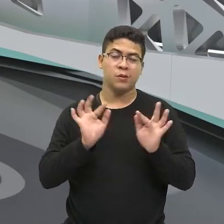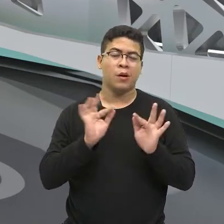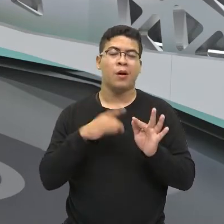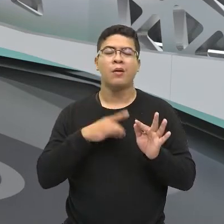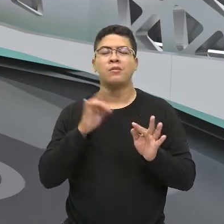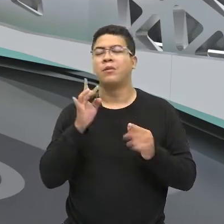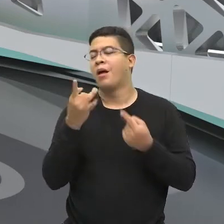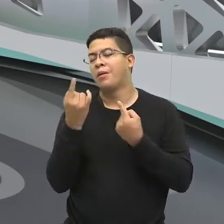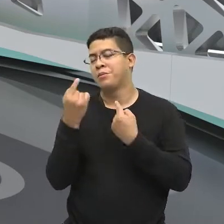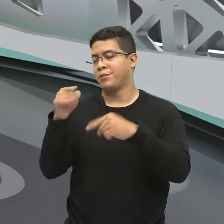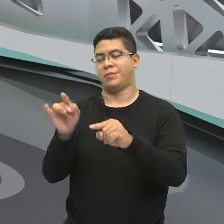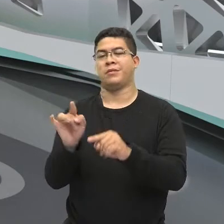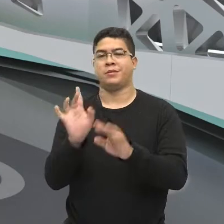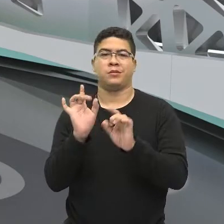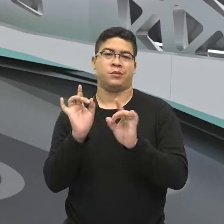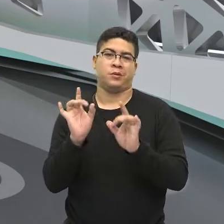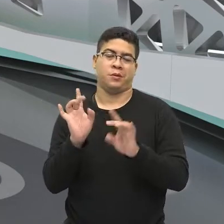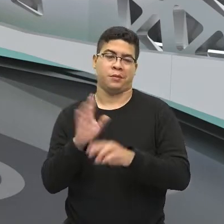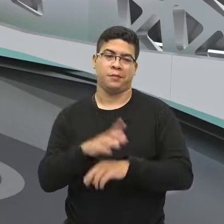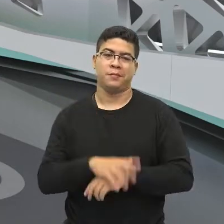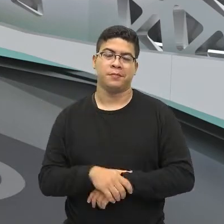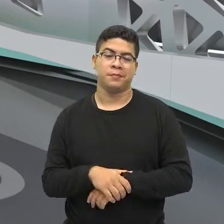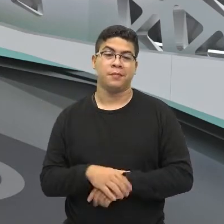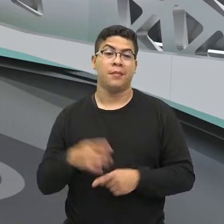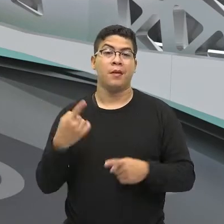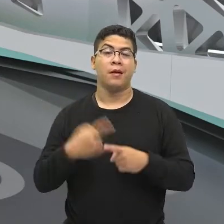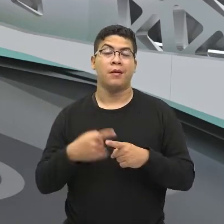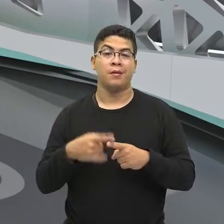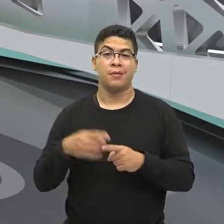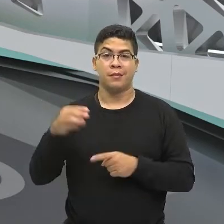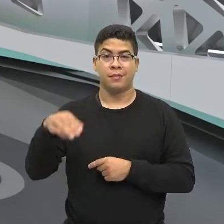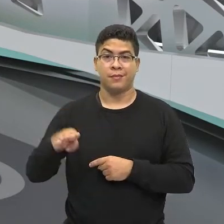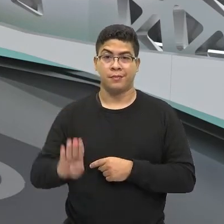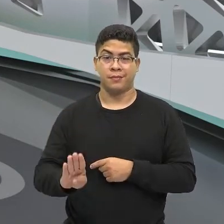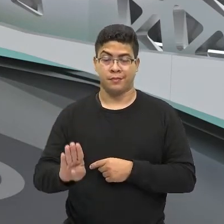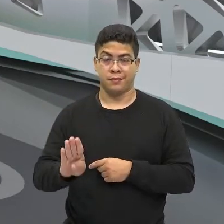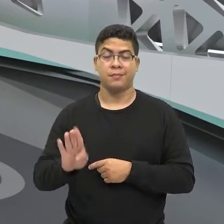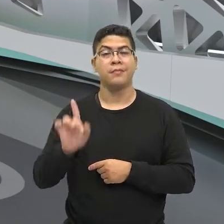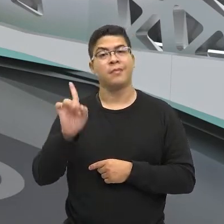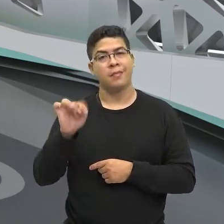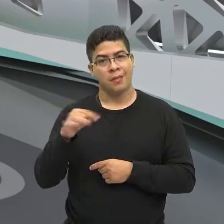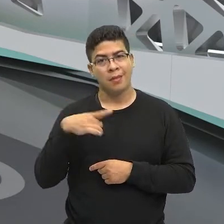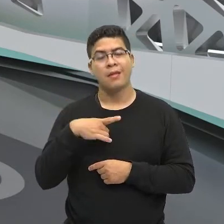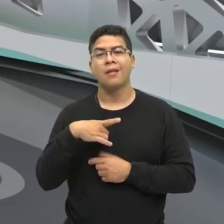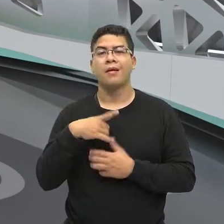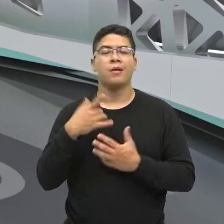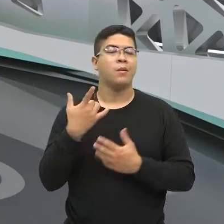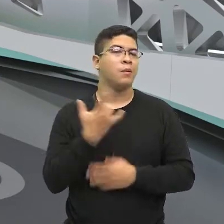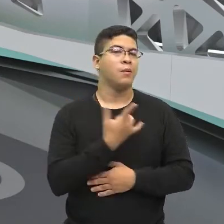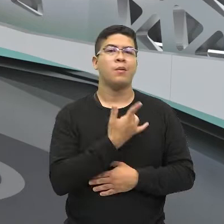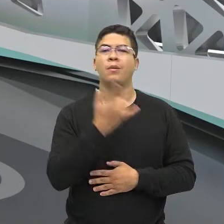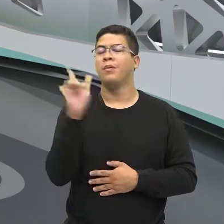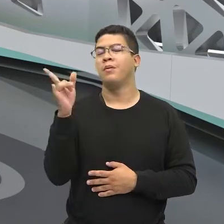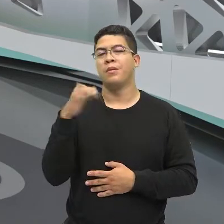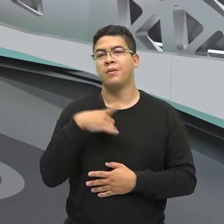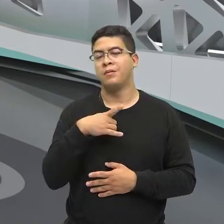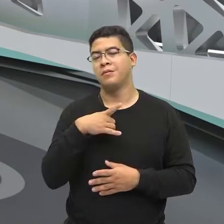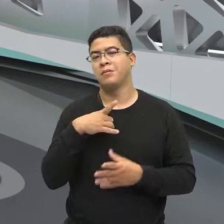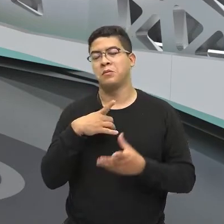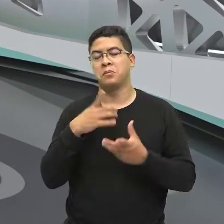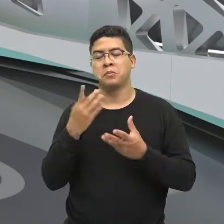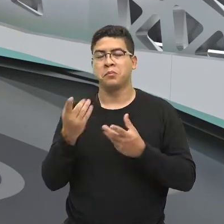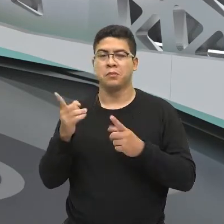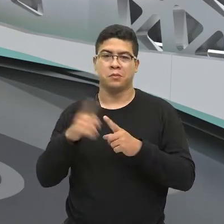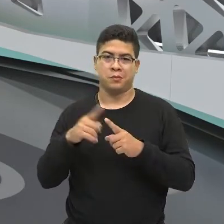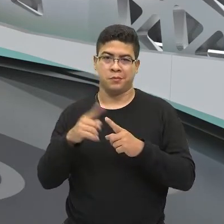para criticar, porque o Manuel Bandeira, ele trabalha com outra abordagem que vocês